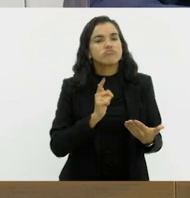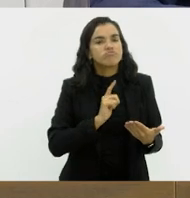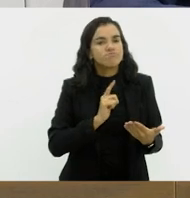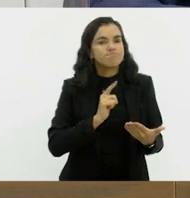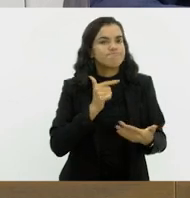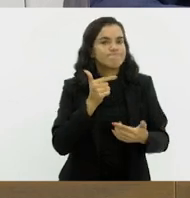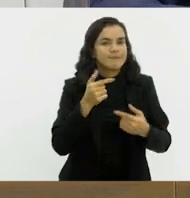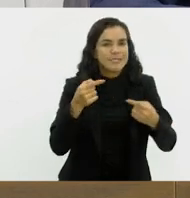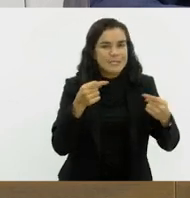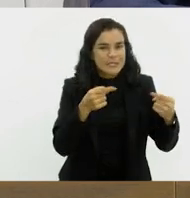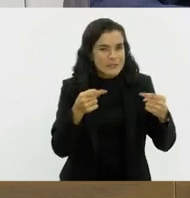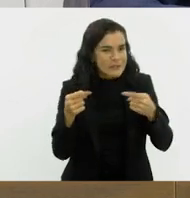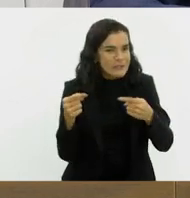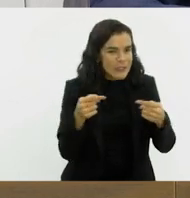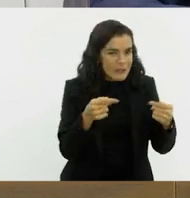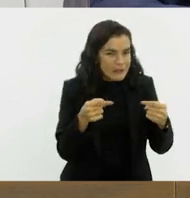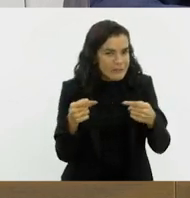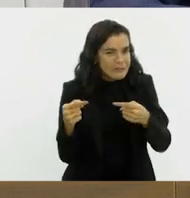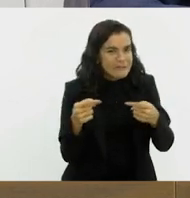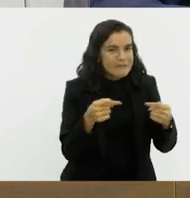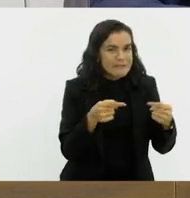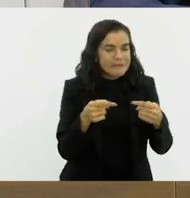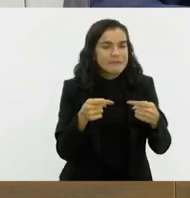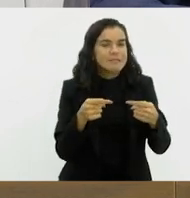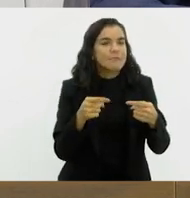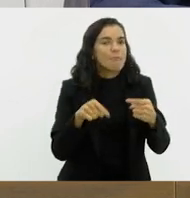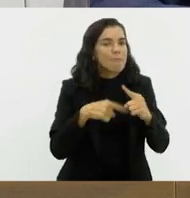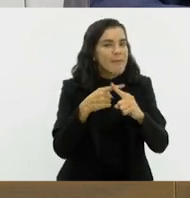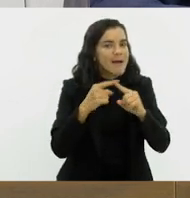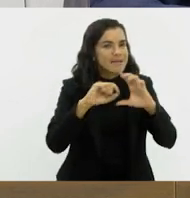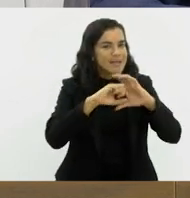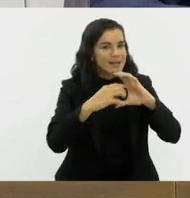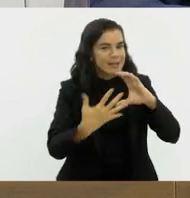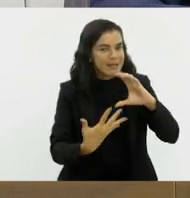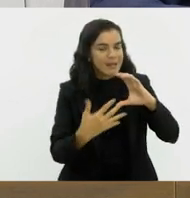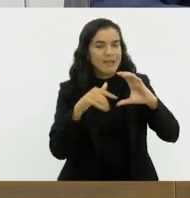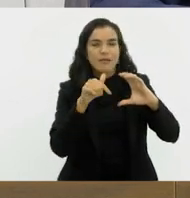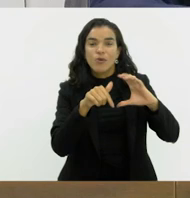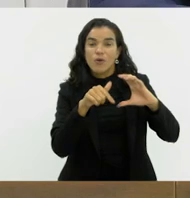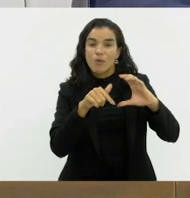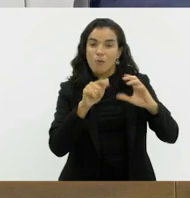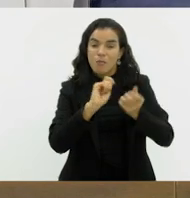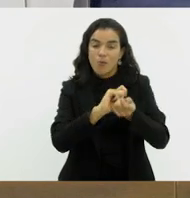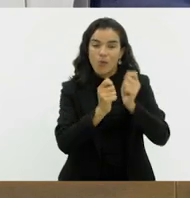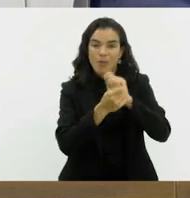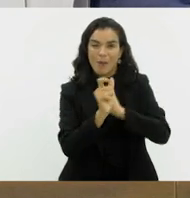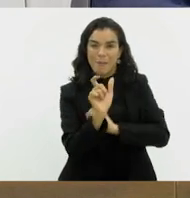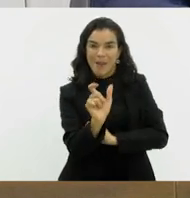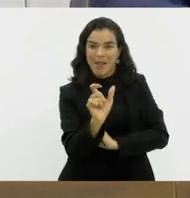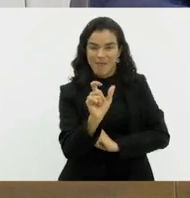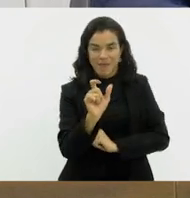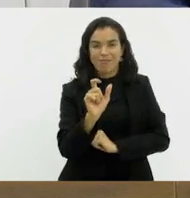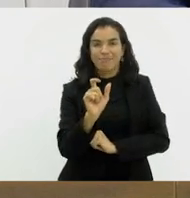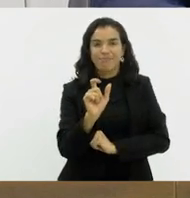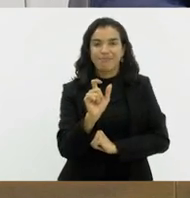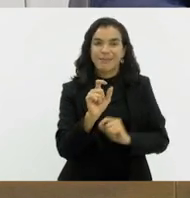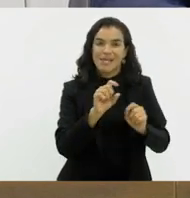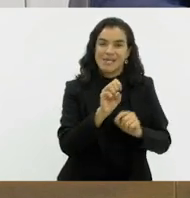intensas, inclusive sobre a caracterização desse equipamento como um hospital. É uma resistência